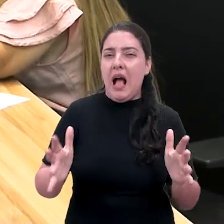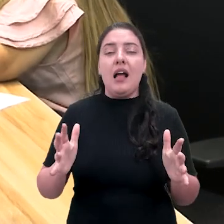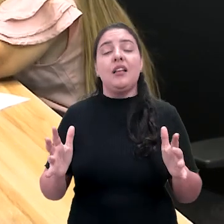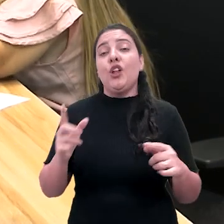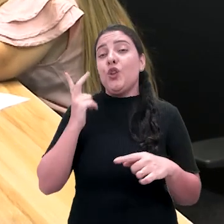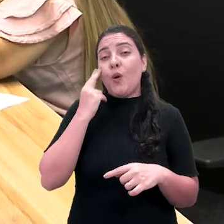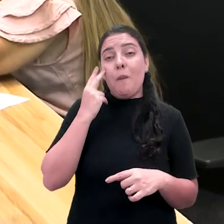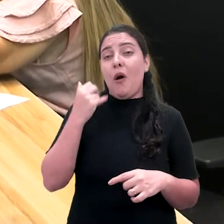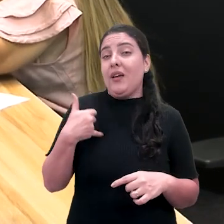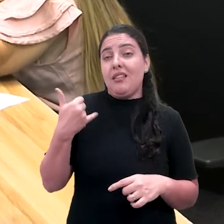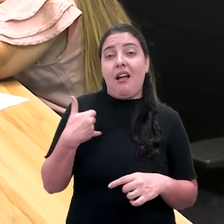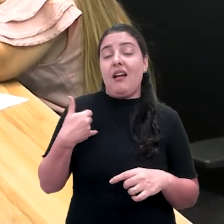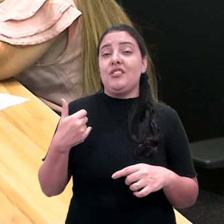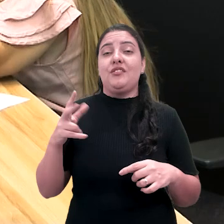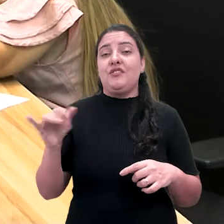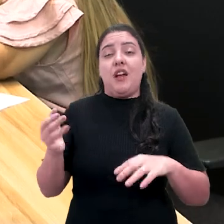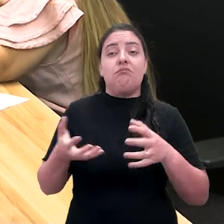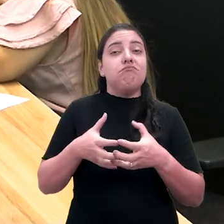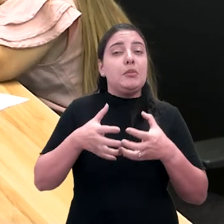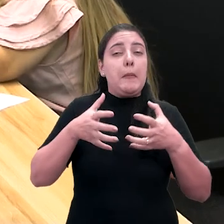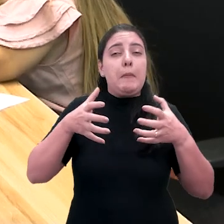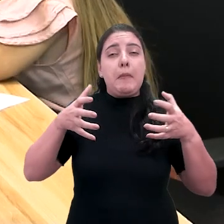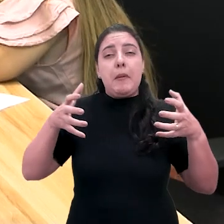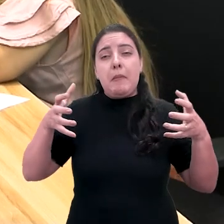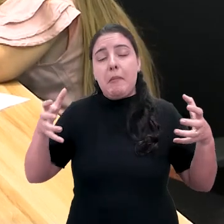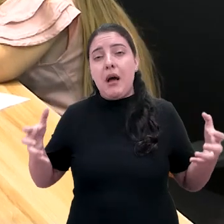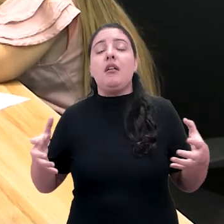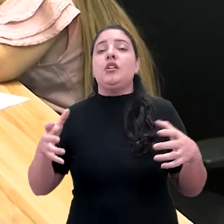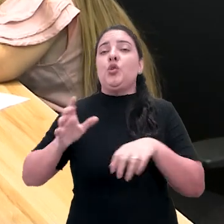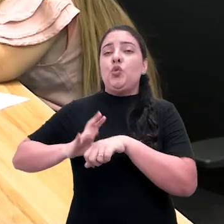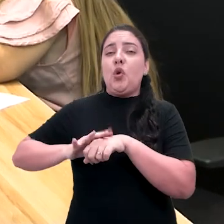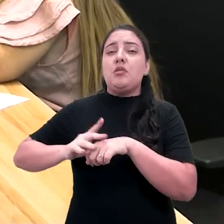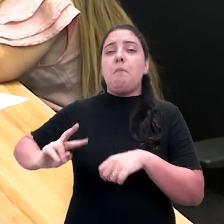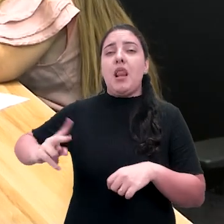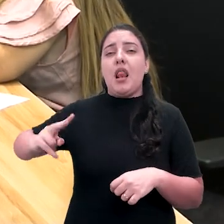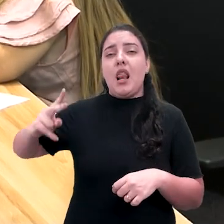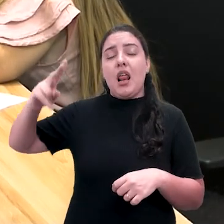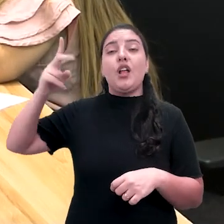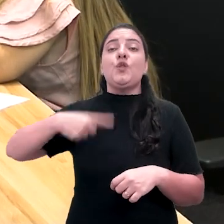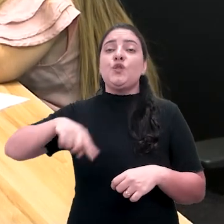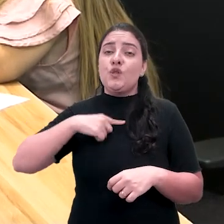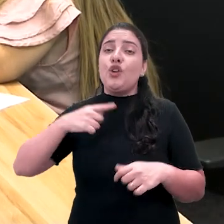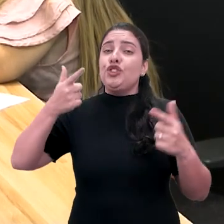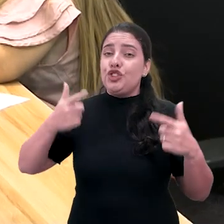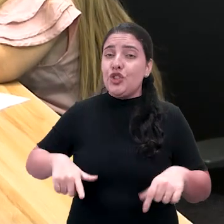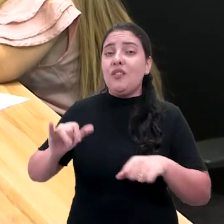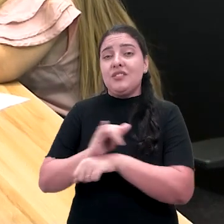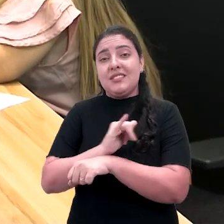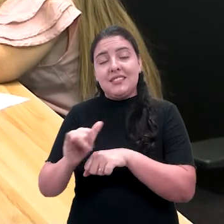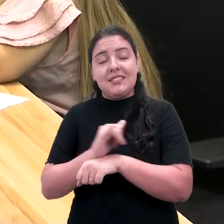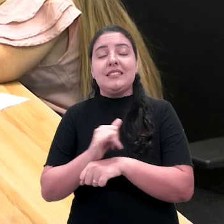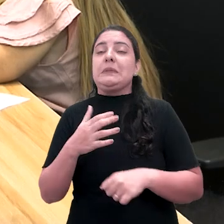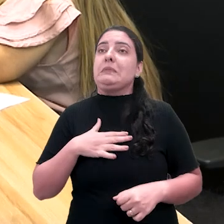mas a pessoa com deficiência, as comorbidades vão aumentando, infelizmente. A gente tem que sempre dar um jeitinho de novo. A gente sempre olha e diz